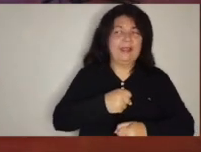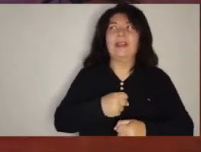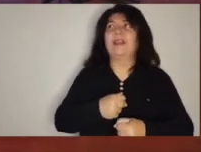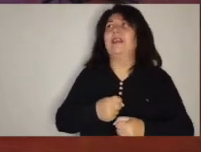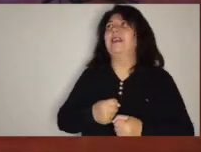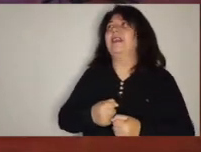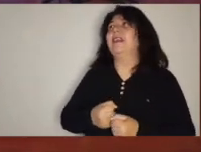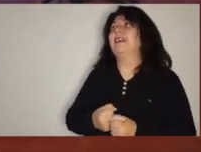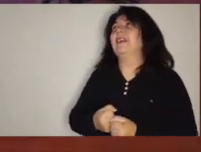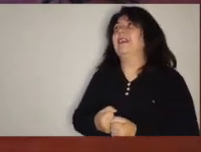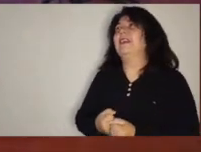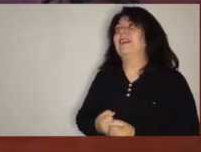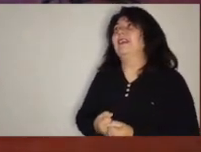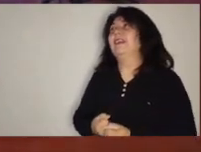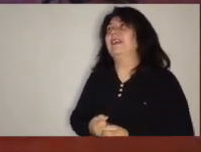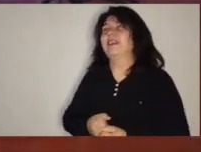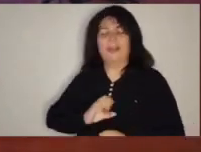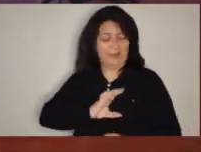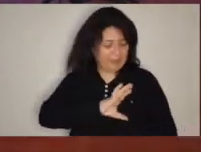Fui